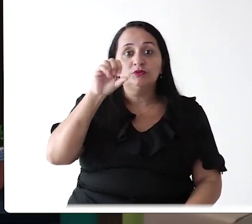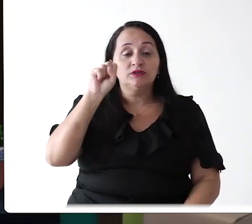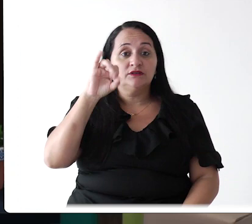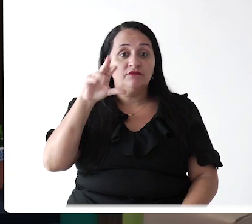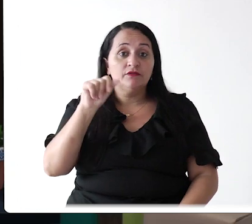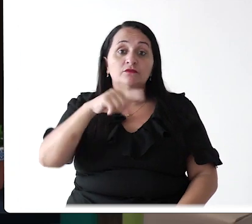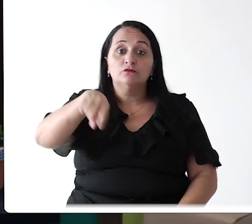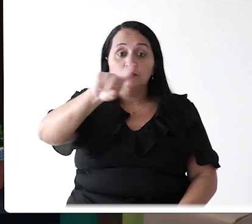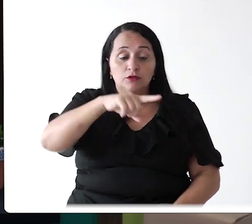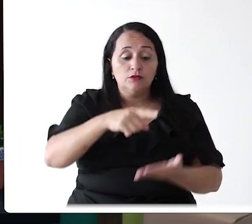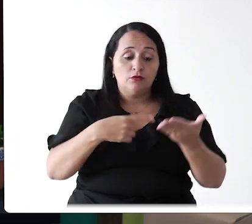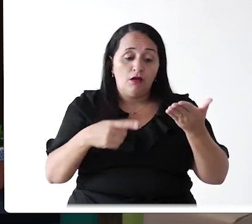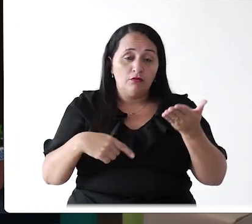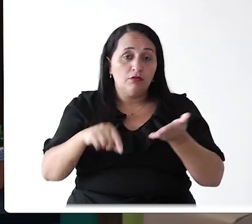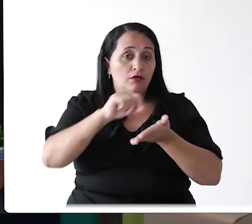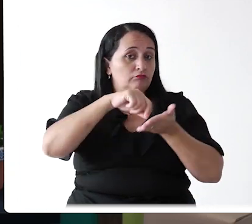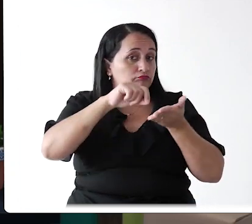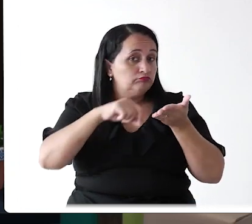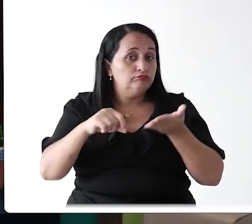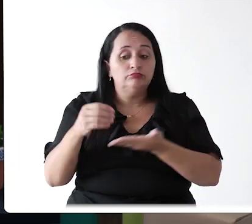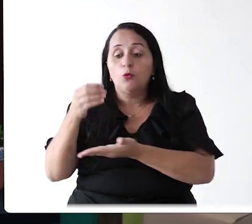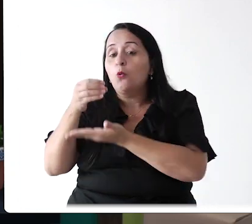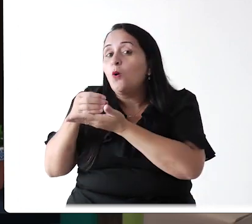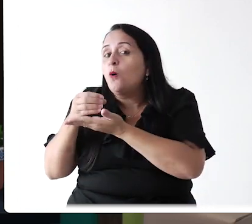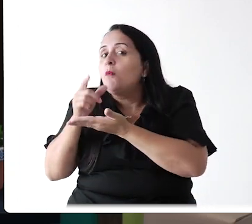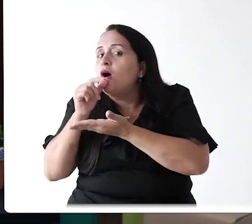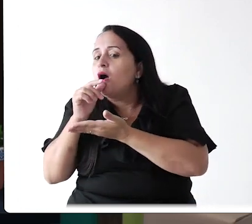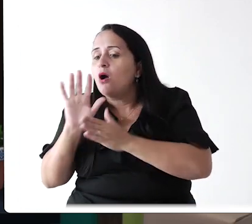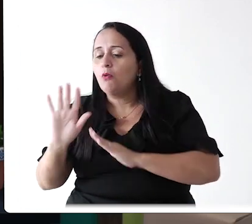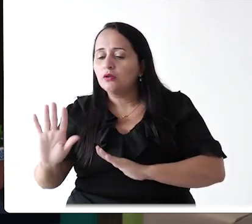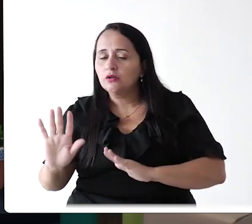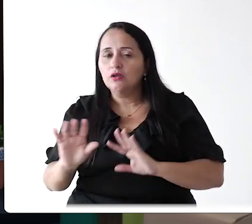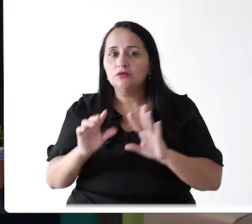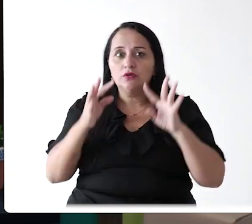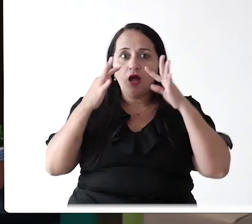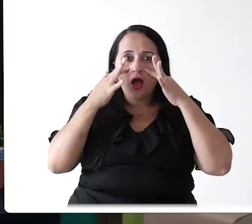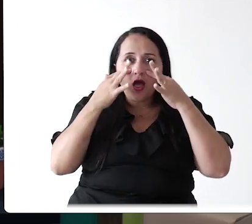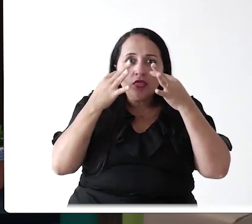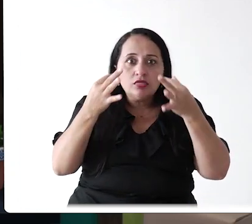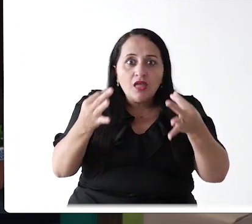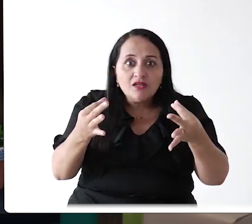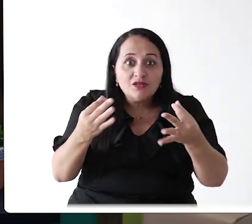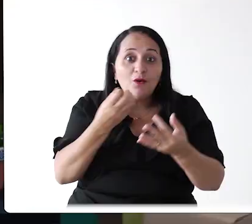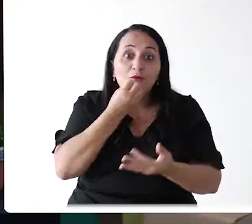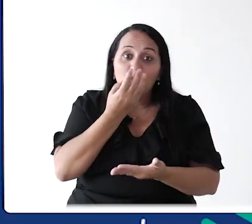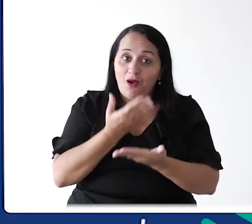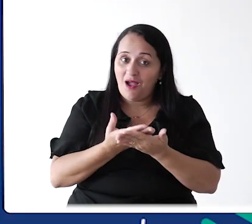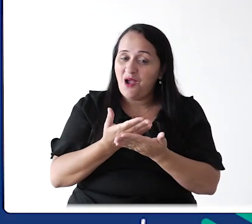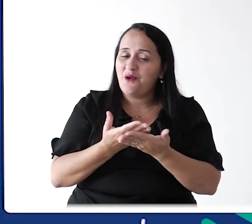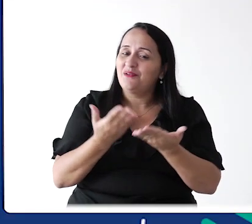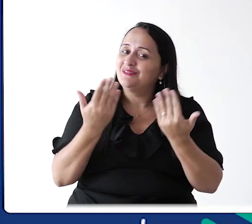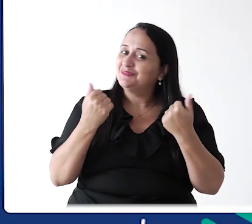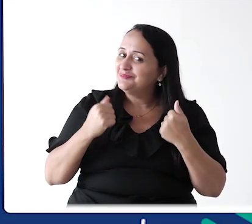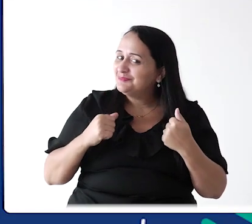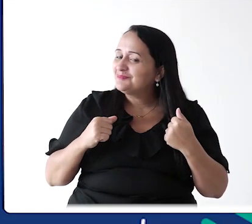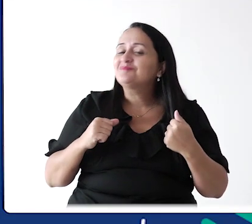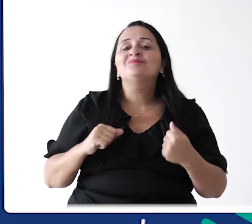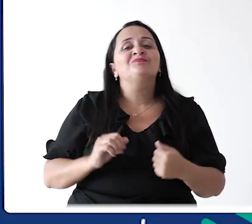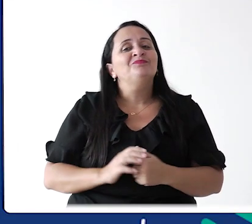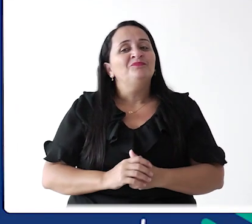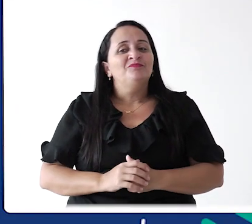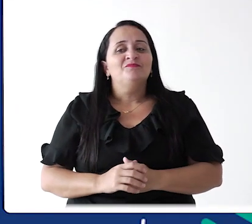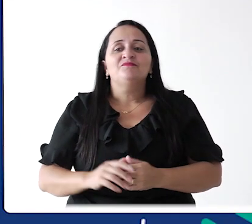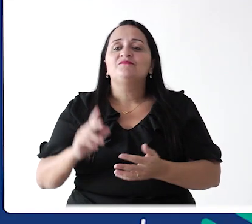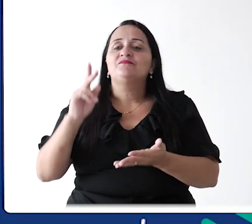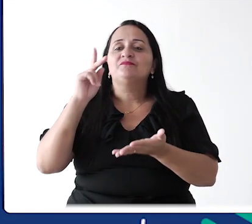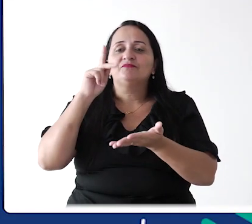e prestar bastante atenção. Esse assunto da aula de hoje é muito importante. Boa aula! Isso mesmo, a